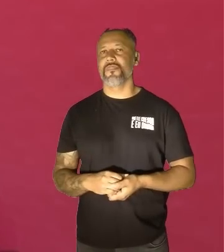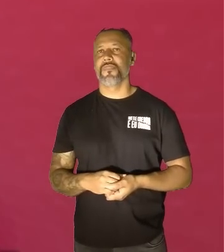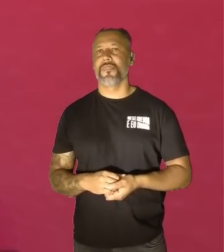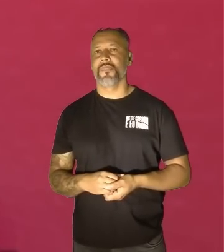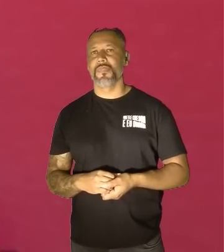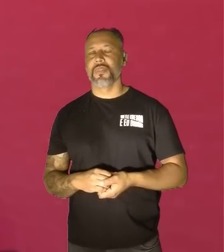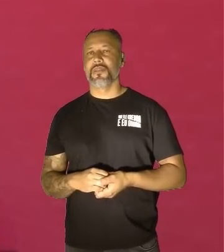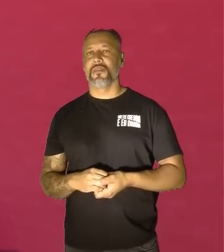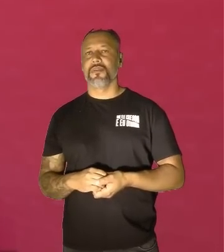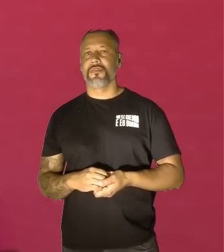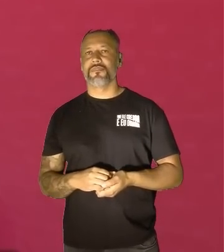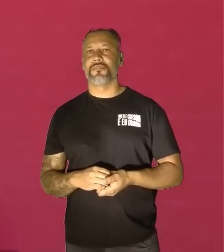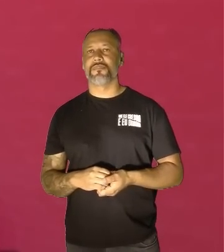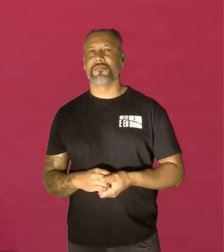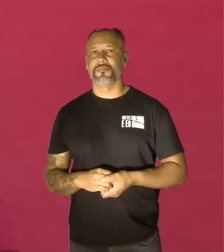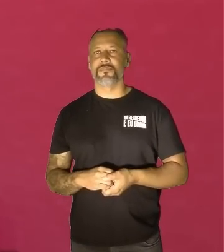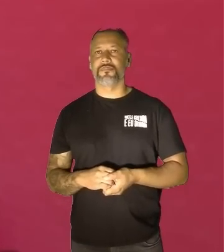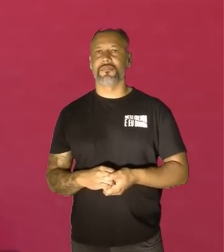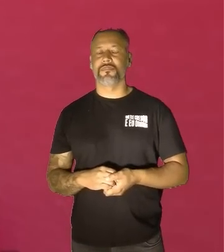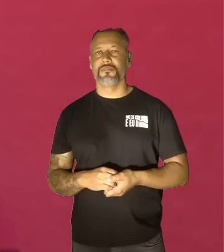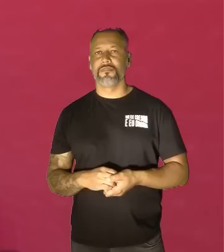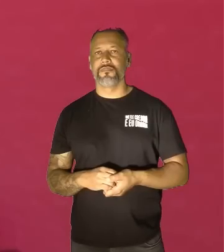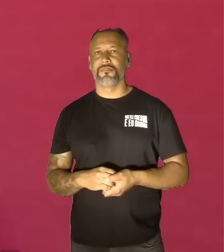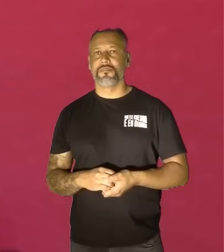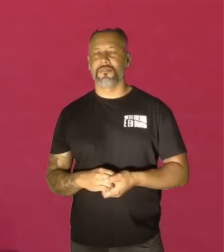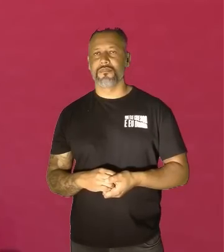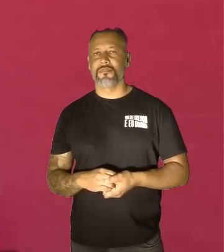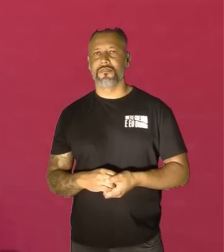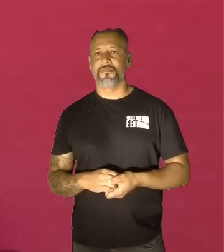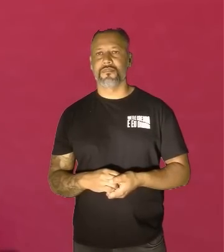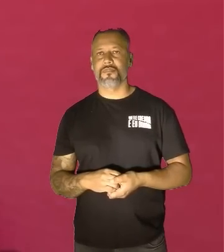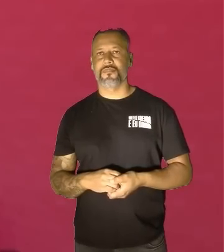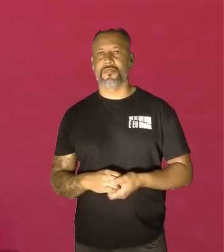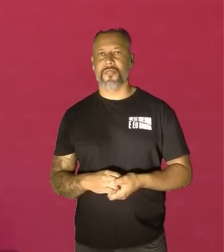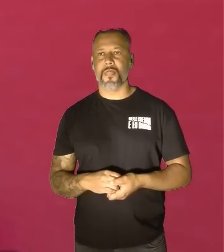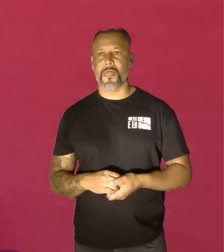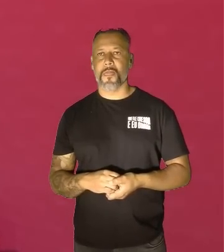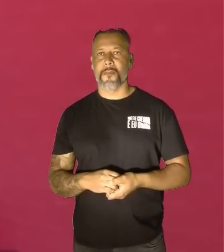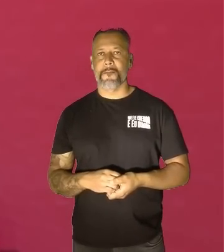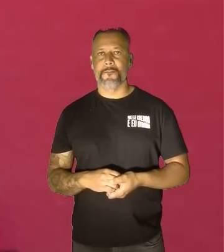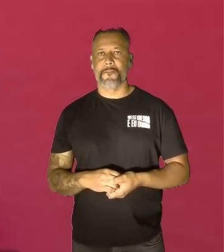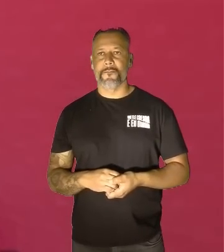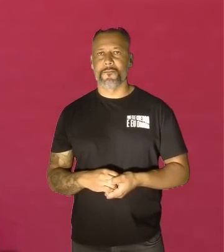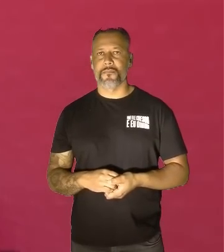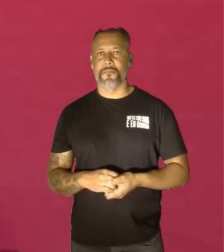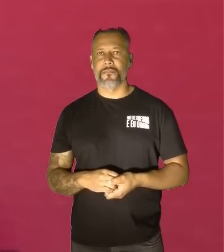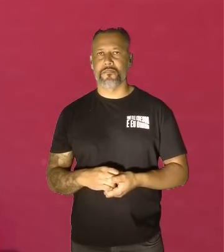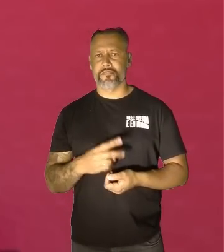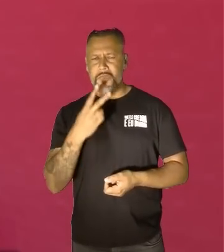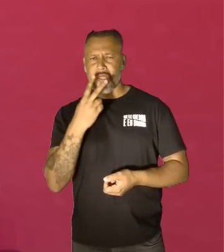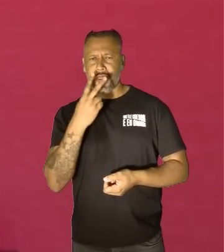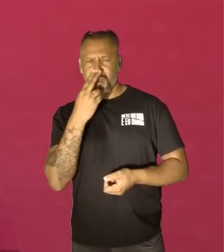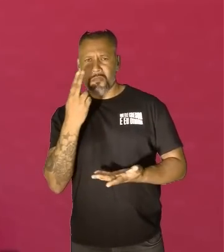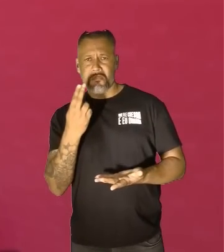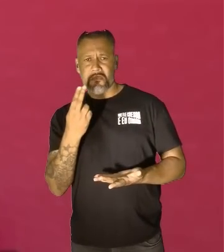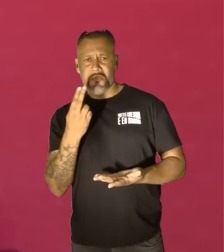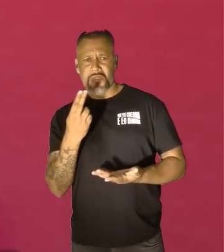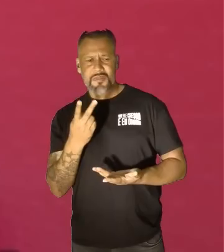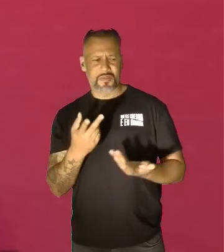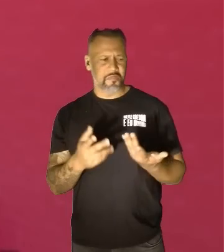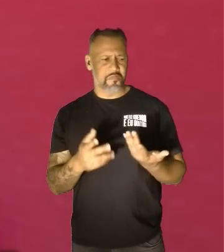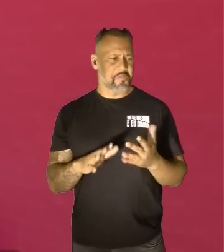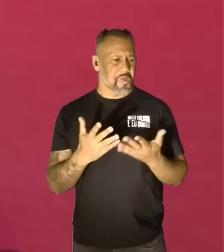possibilidades de alguém estar chamando Samuel. Eli não morava sozinho no templo, ele morava com